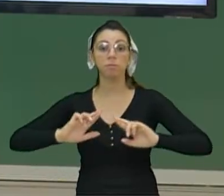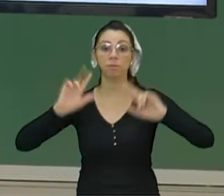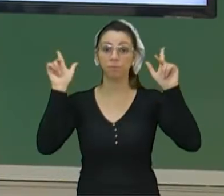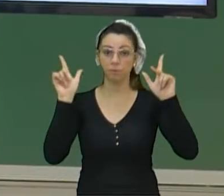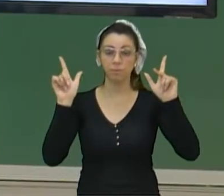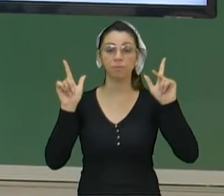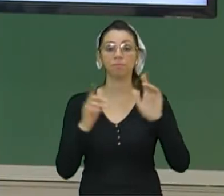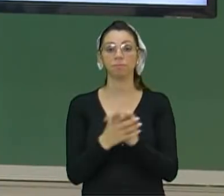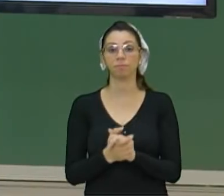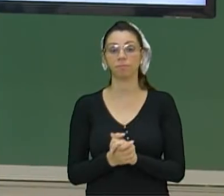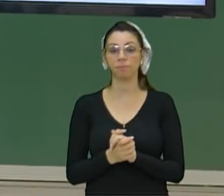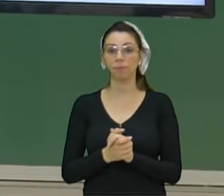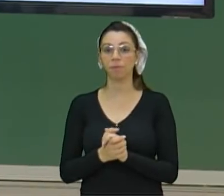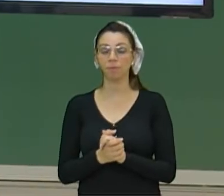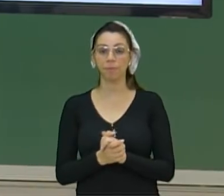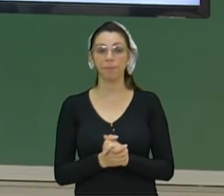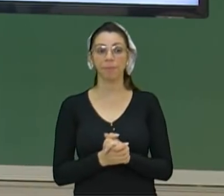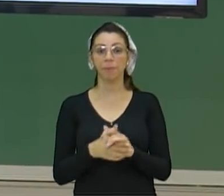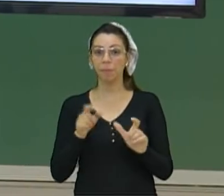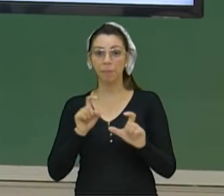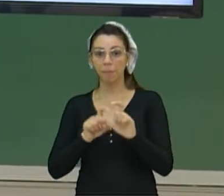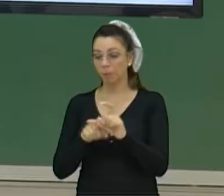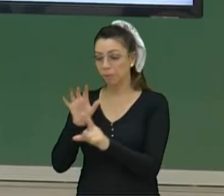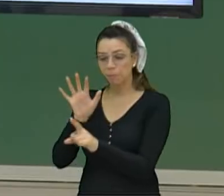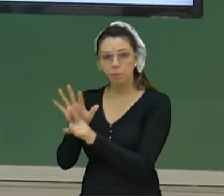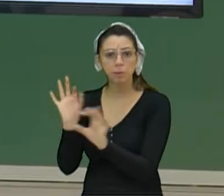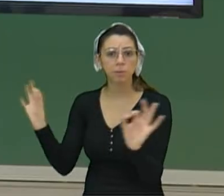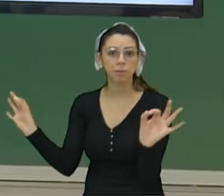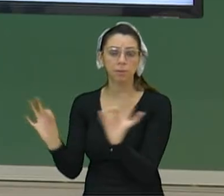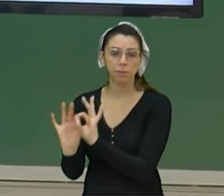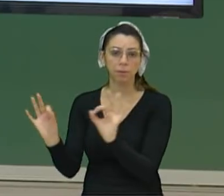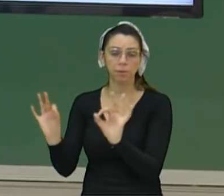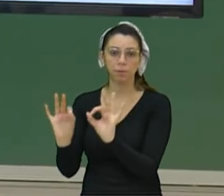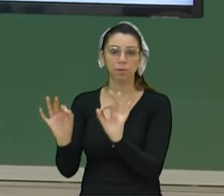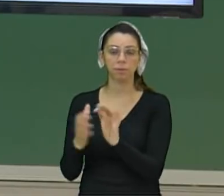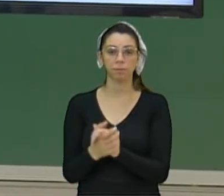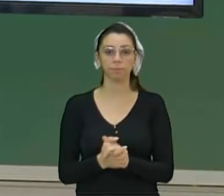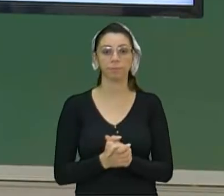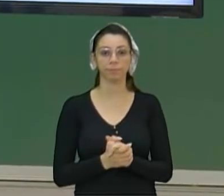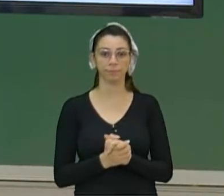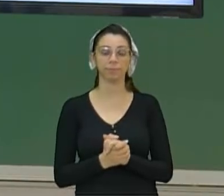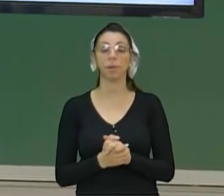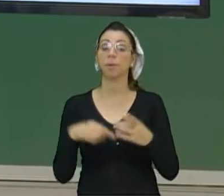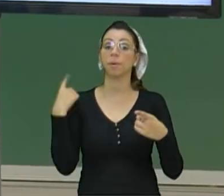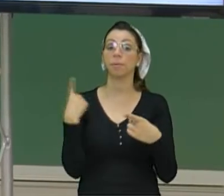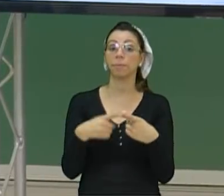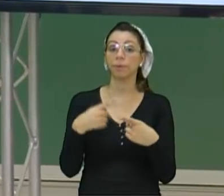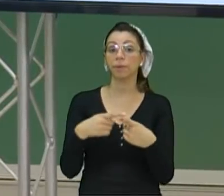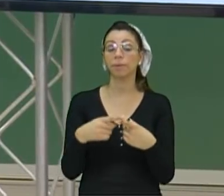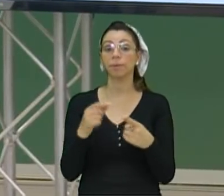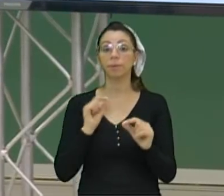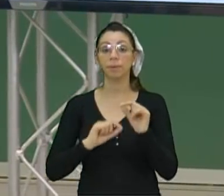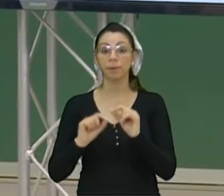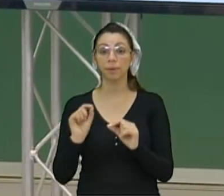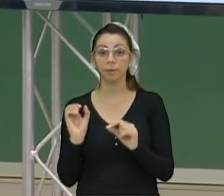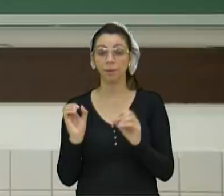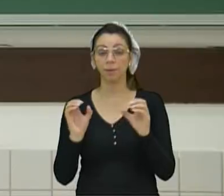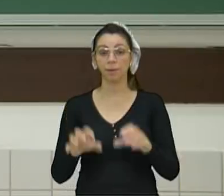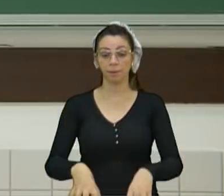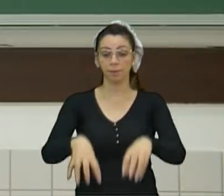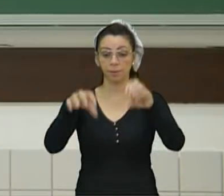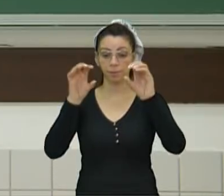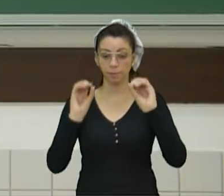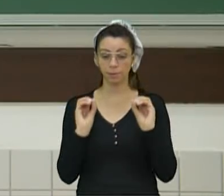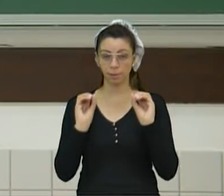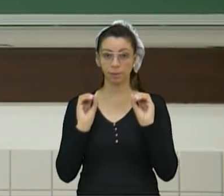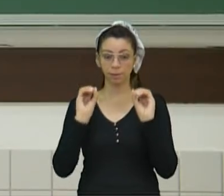Então, o resultado ali não afetou, certo? A probabilidade do outro evento acontecer. Porque a gente está falando muito com reposição, exemplo. Ou o exemplo